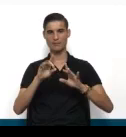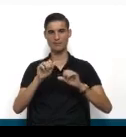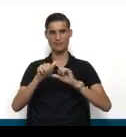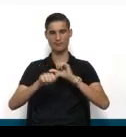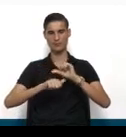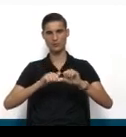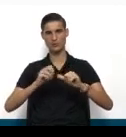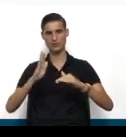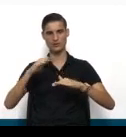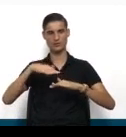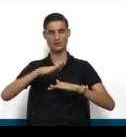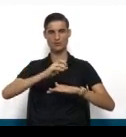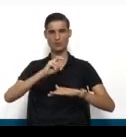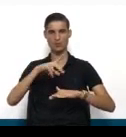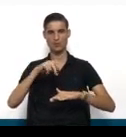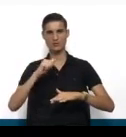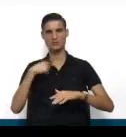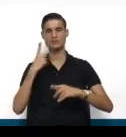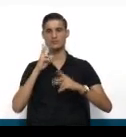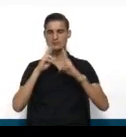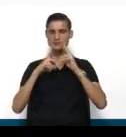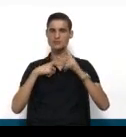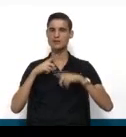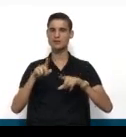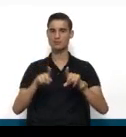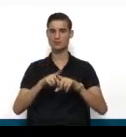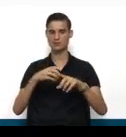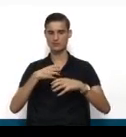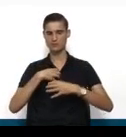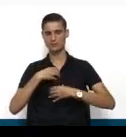modela a equação da onda, né? Nós temos algumas